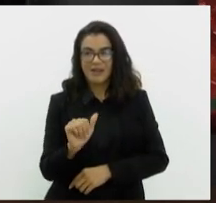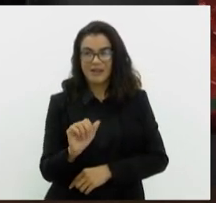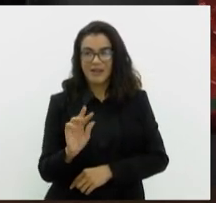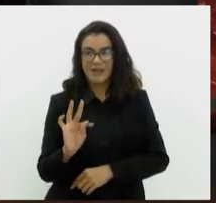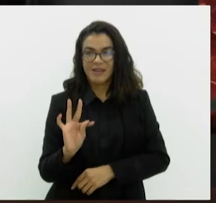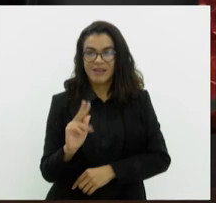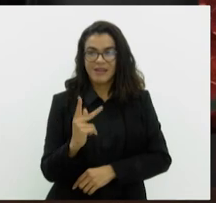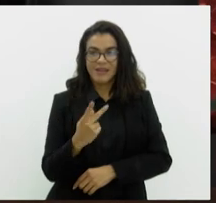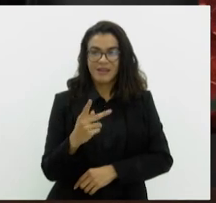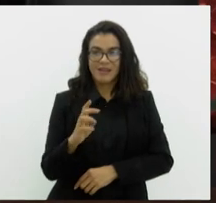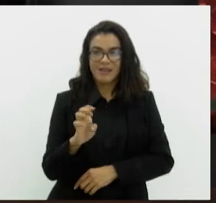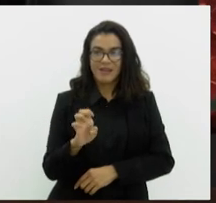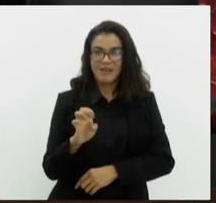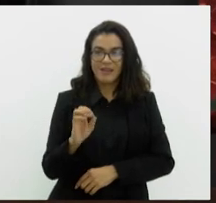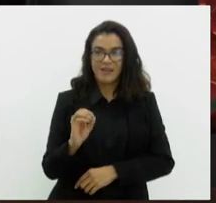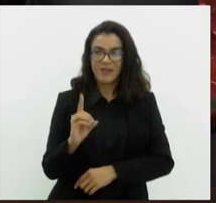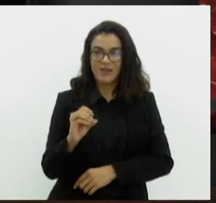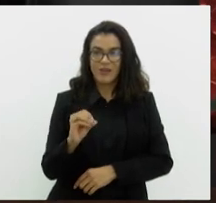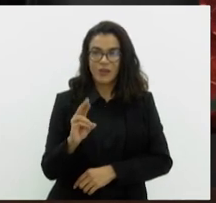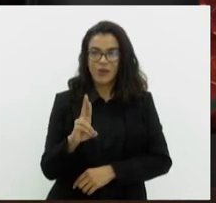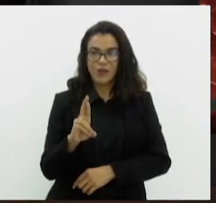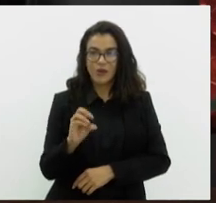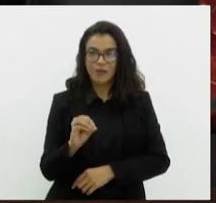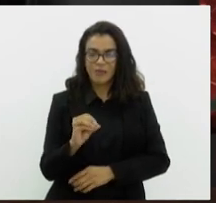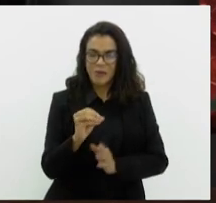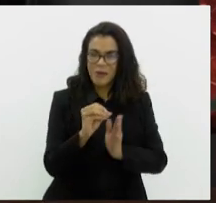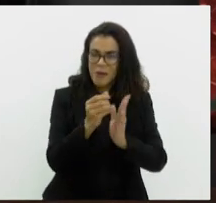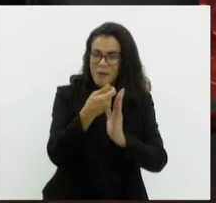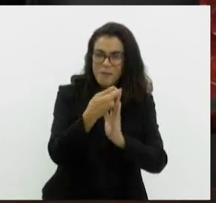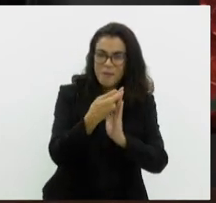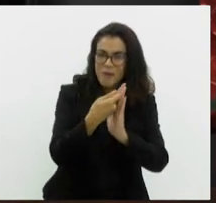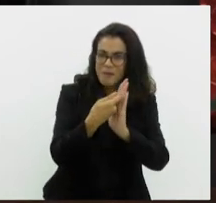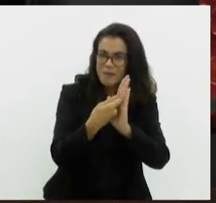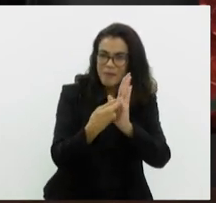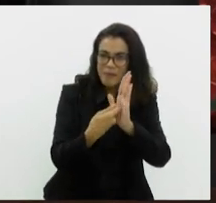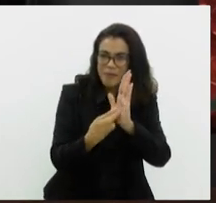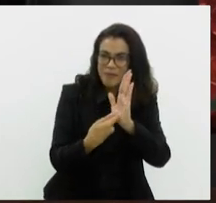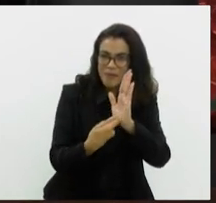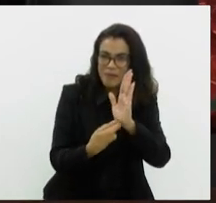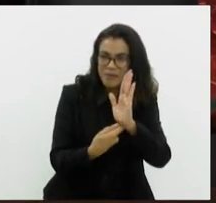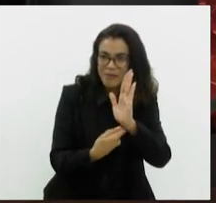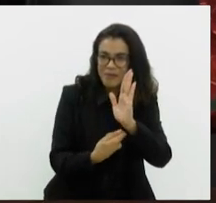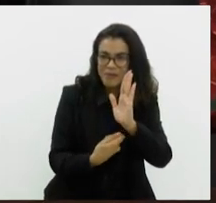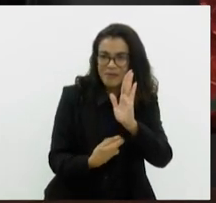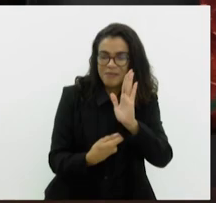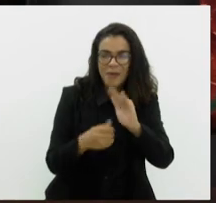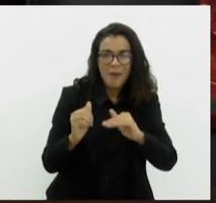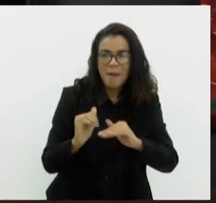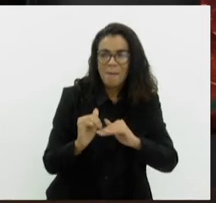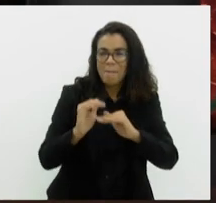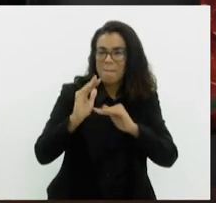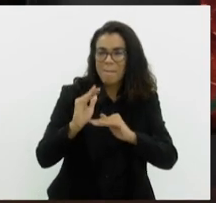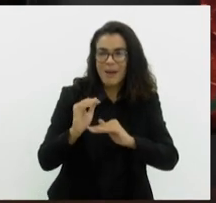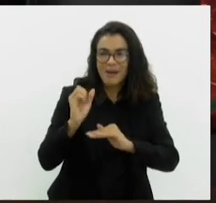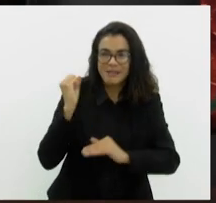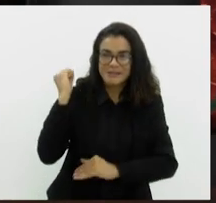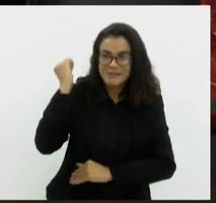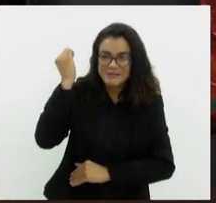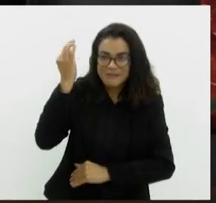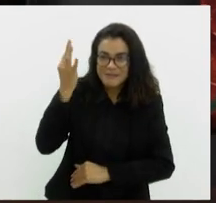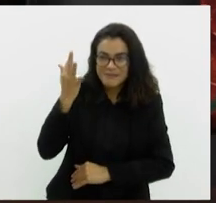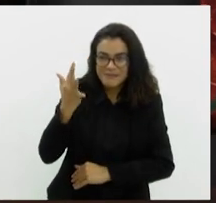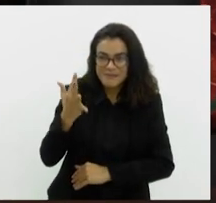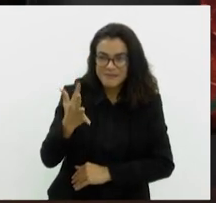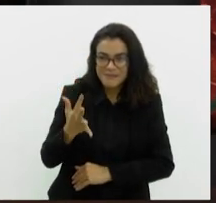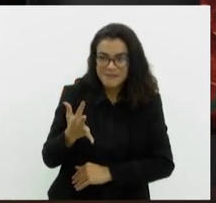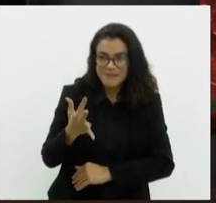Eu fiz uma série de anotações, eu já passava de meia-noite, quando eu vi que, se eu